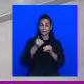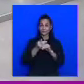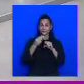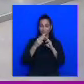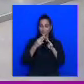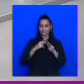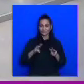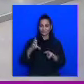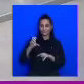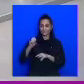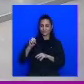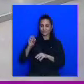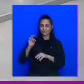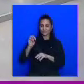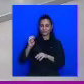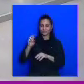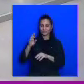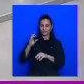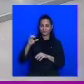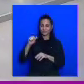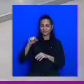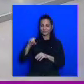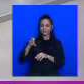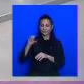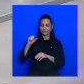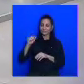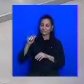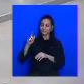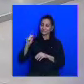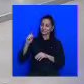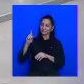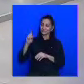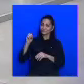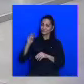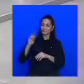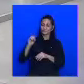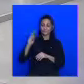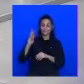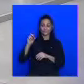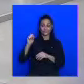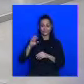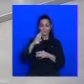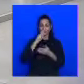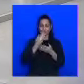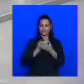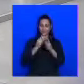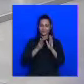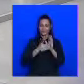acessando a página da Caixa, loterias.caixa.gov.br. Acredite, aposte. E boa sorte!